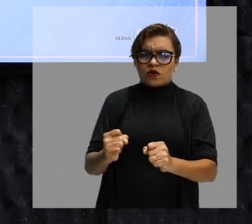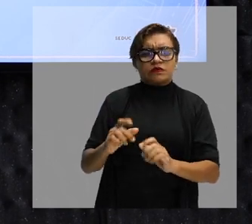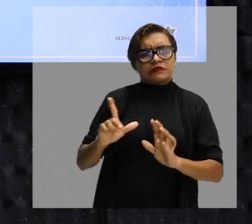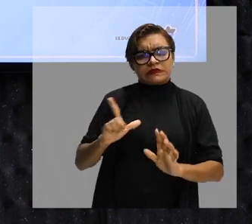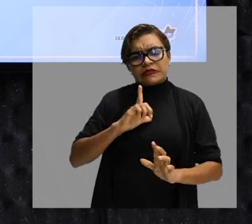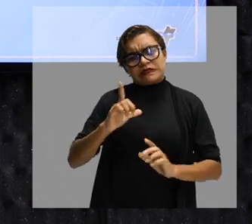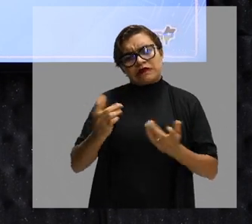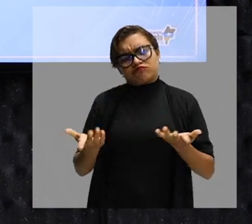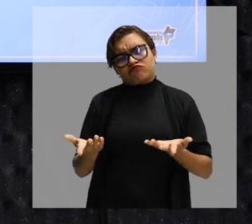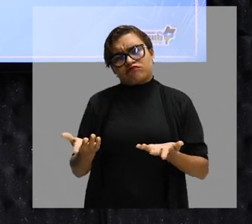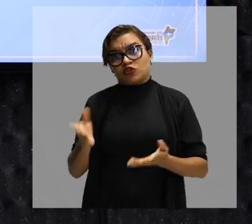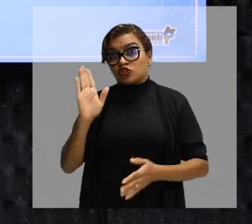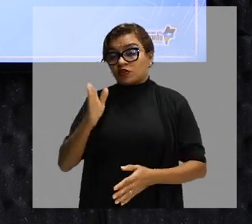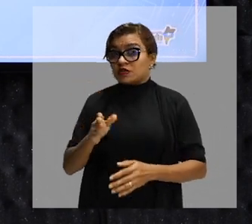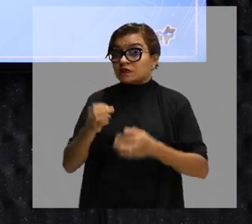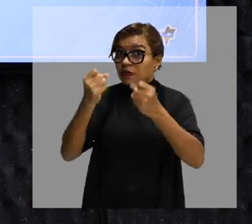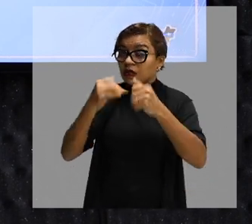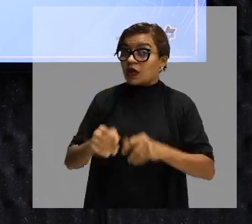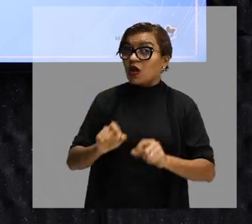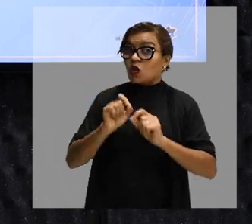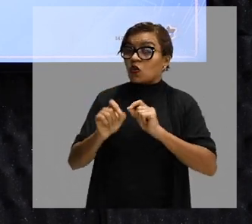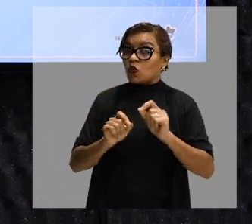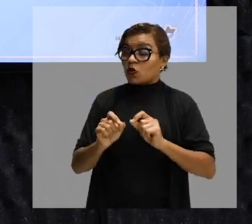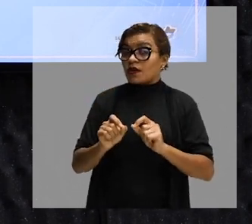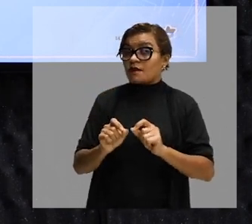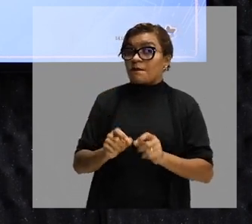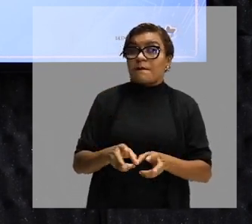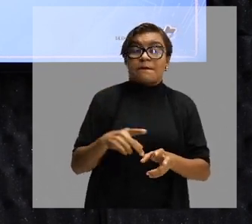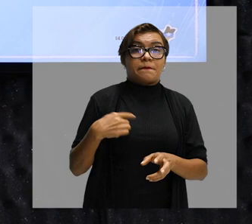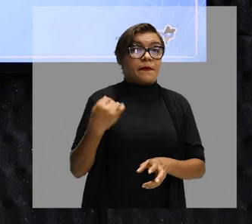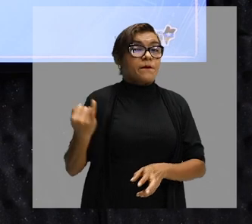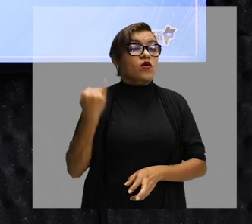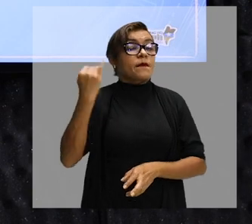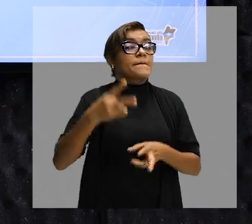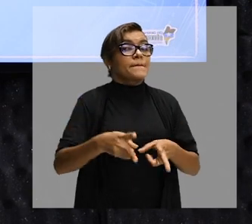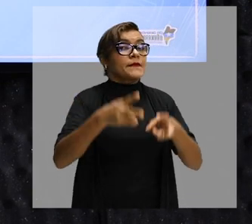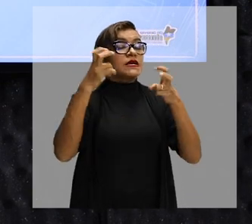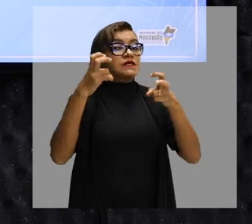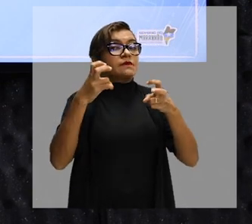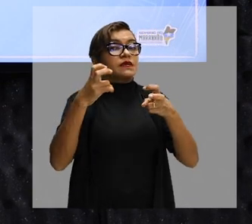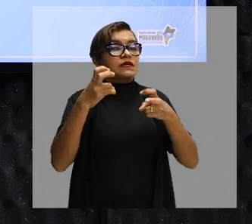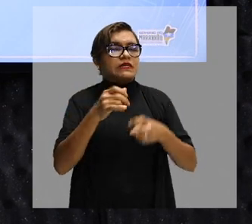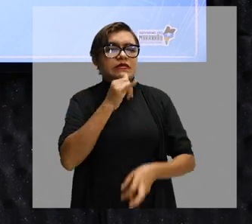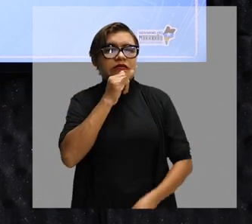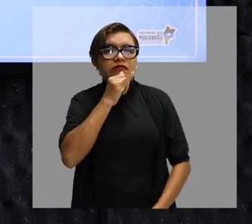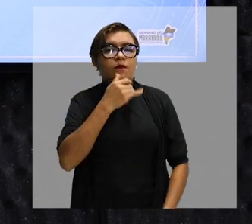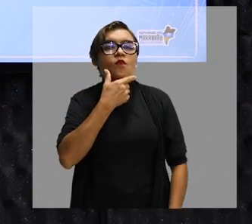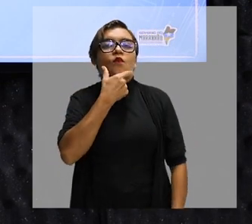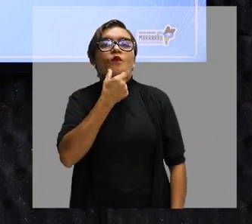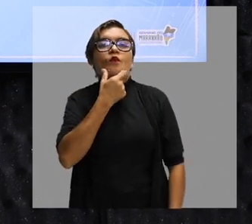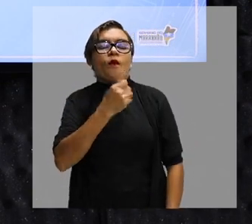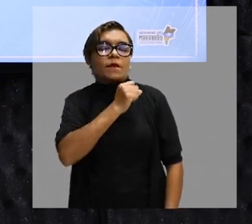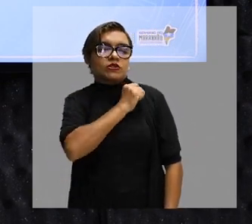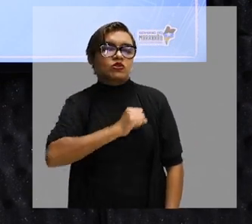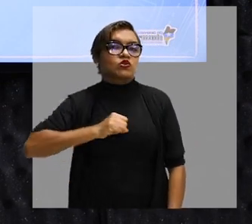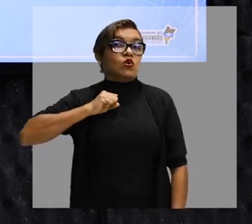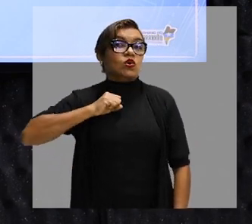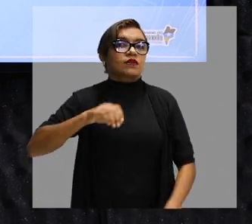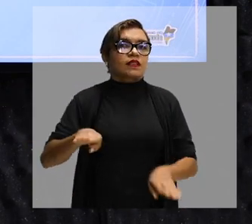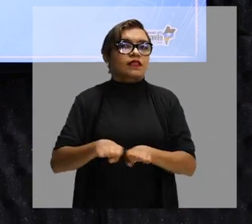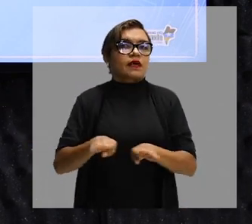dica aqui desta questão é perceber que nos filósofos da antiguidade, você pega Sócrates e Platão, que estão muito unidos,